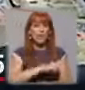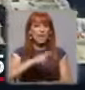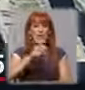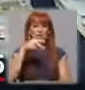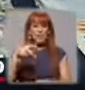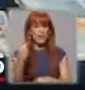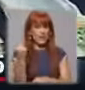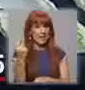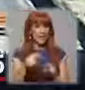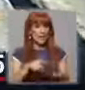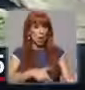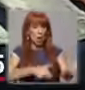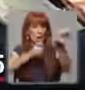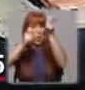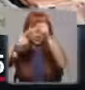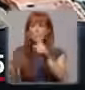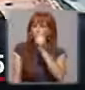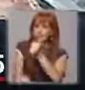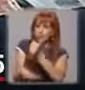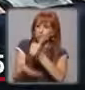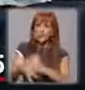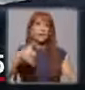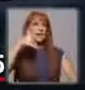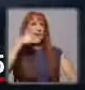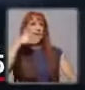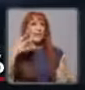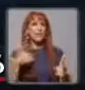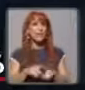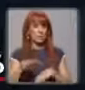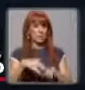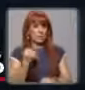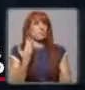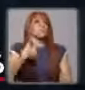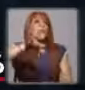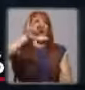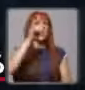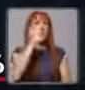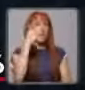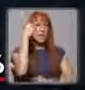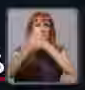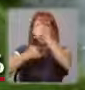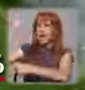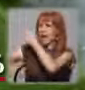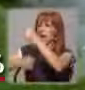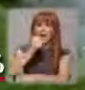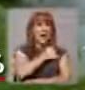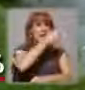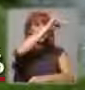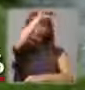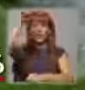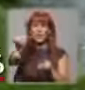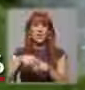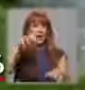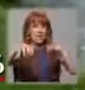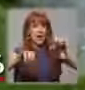euros em dinheiro, armas de fogo, munições e telemóveis. Foram realizadas mais de 50 rusgas domiciliárias em